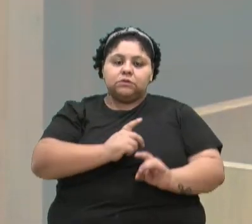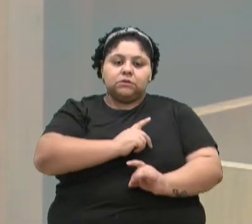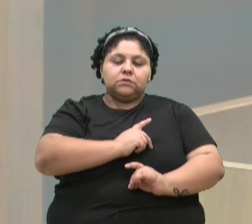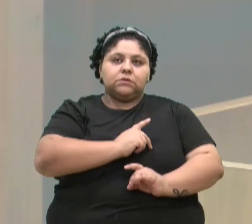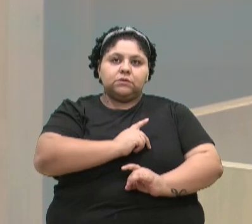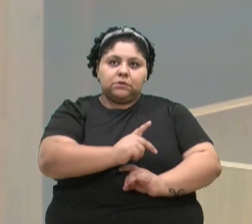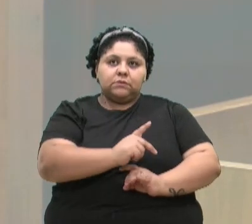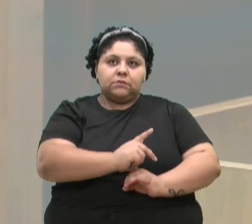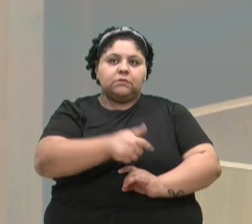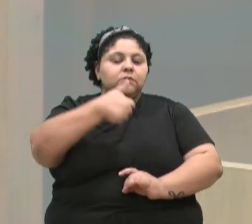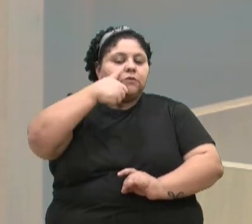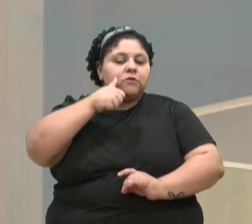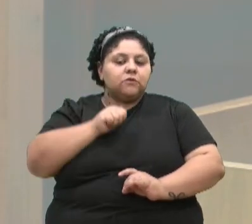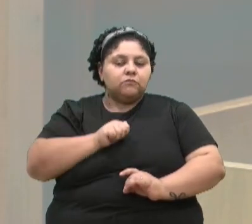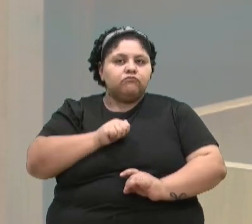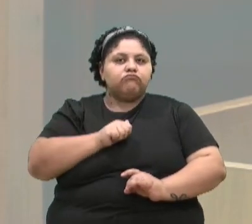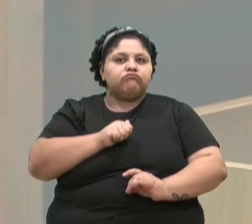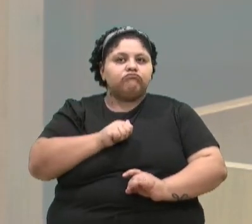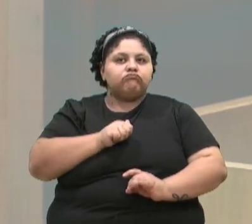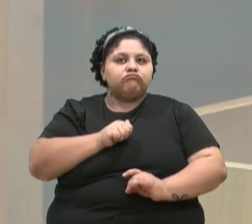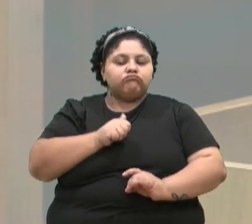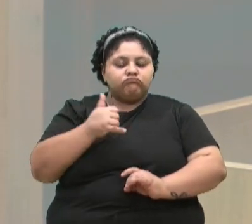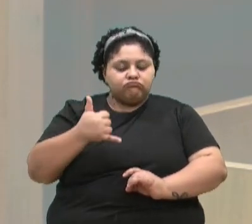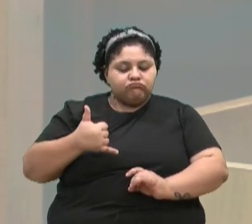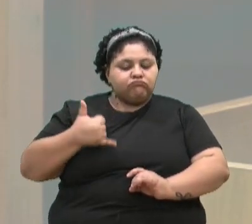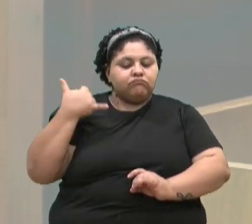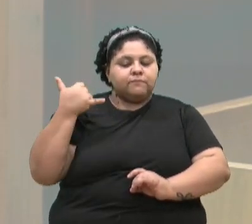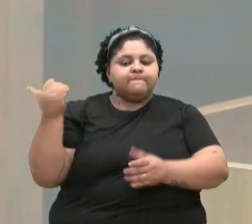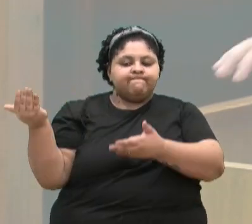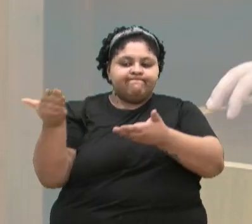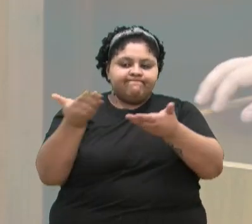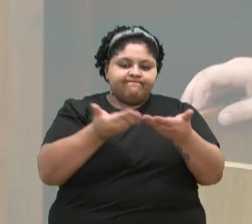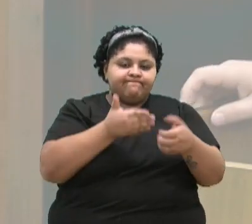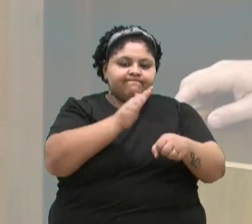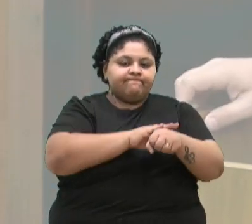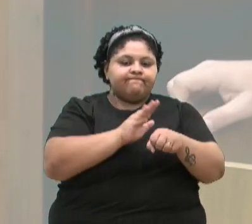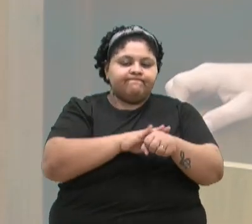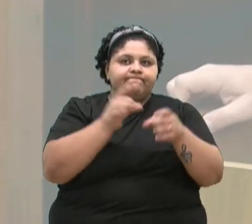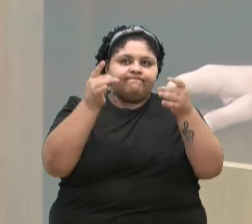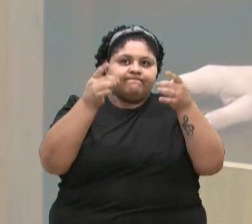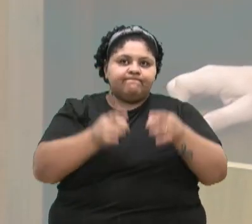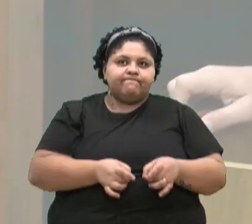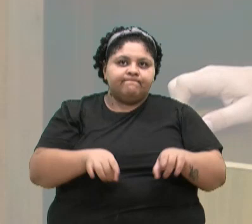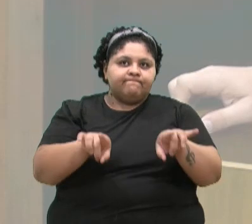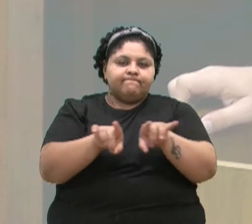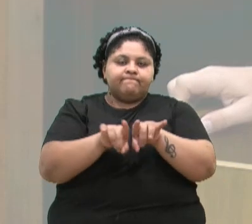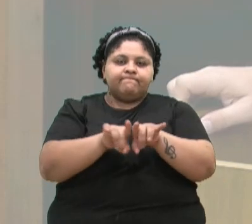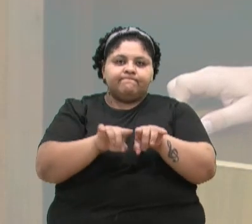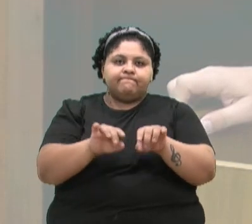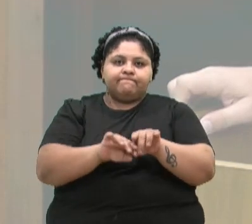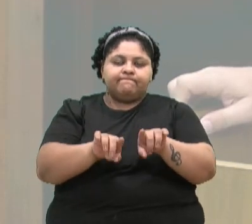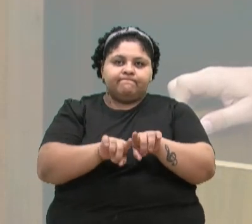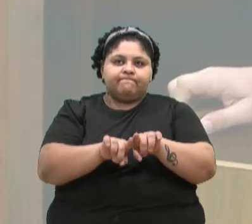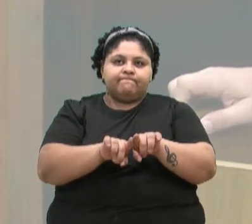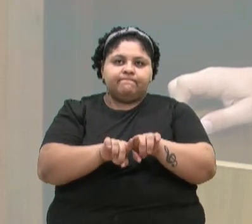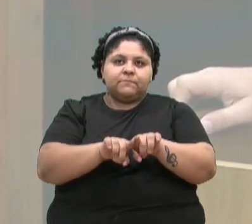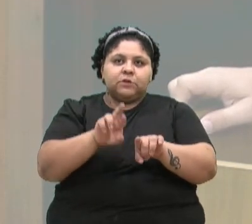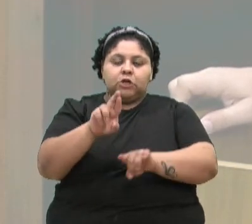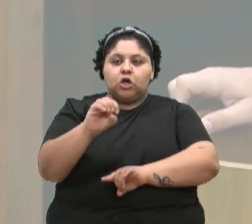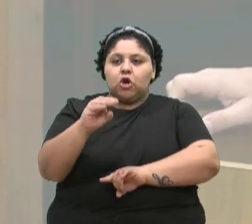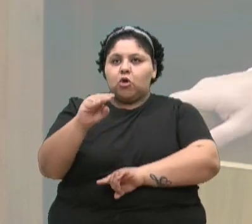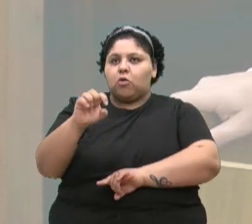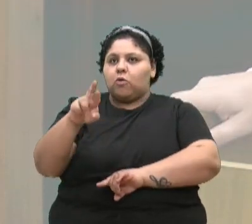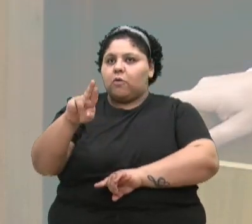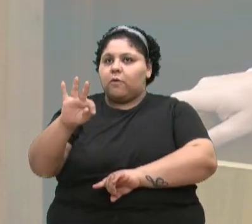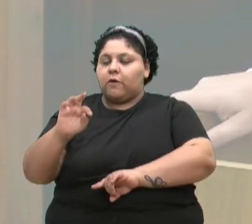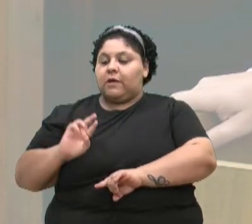uma honra recebê-la aqui nesse momento tão especial. Saudação também à gerente-geral Roberta Albuquerque,